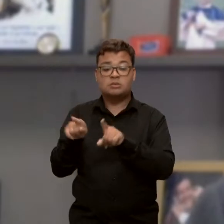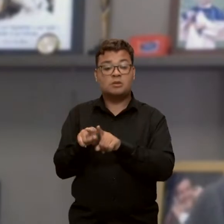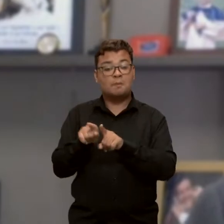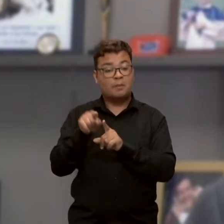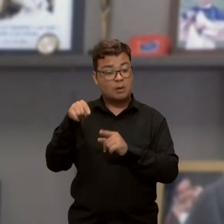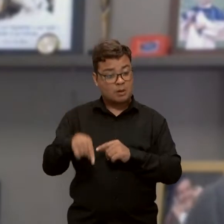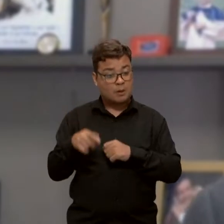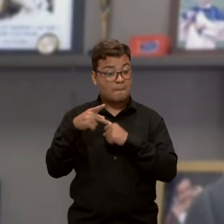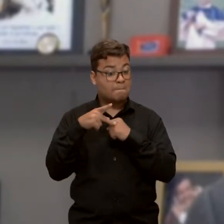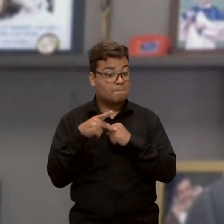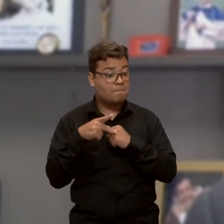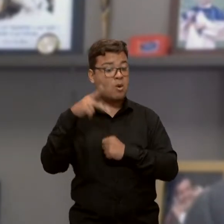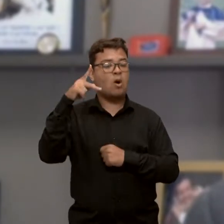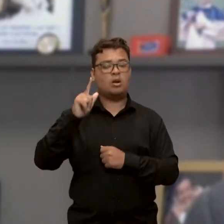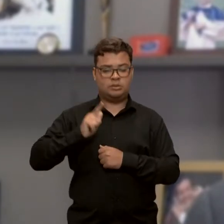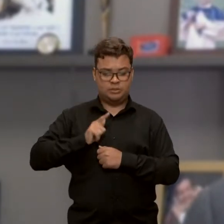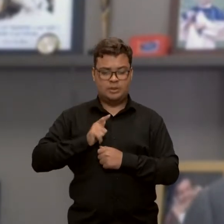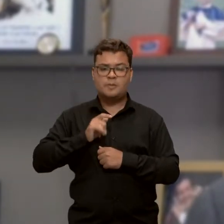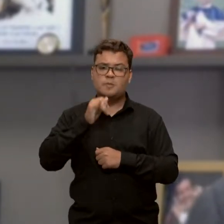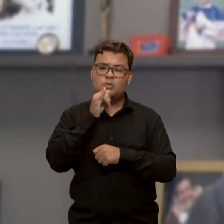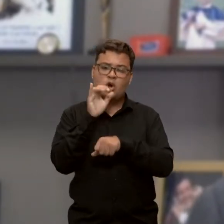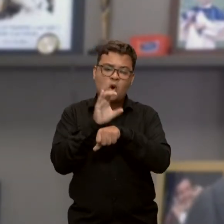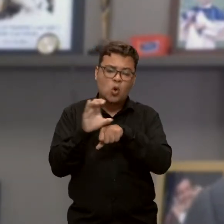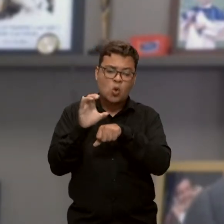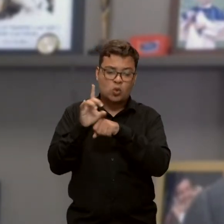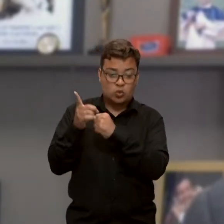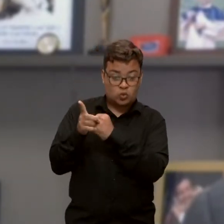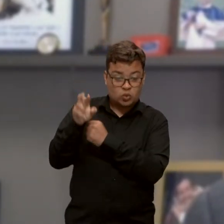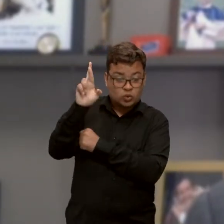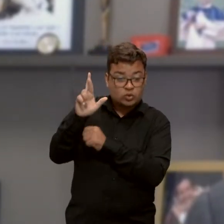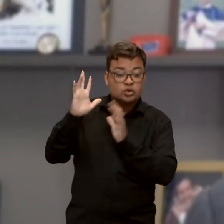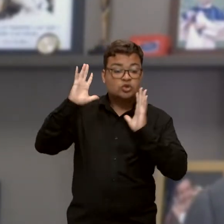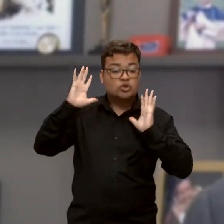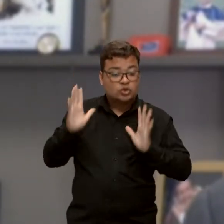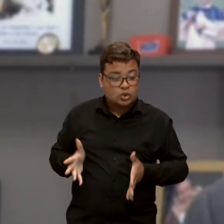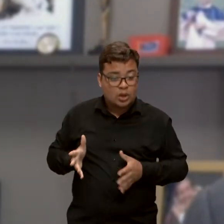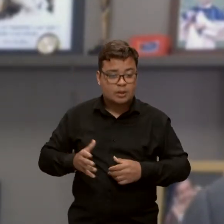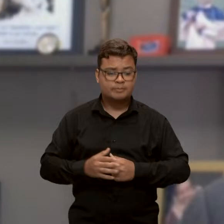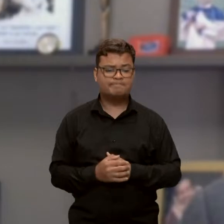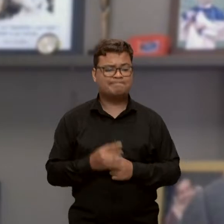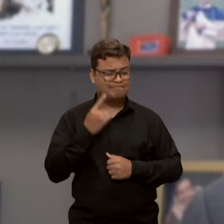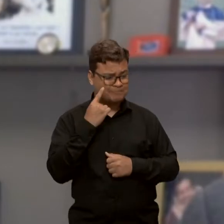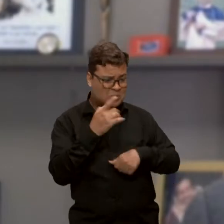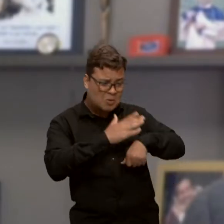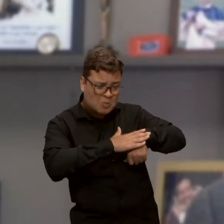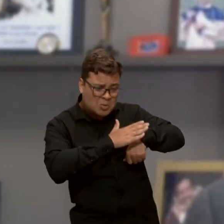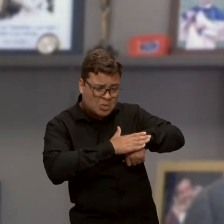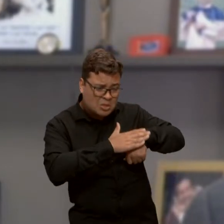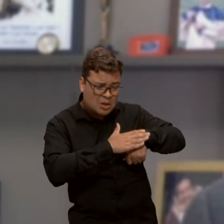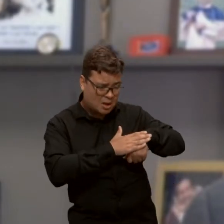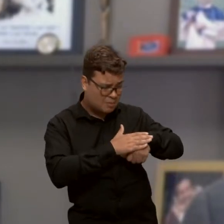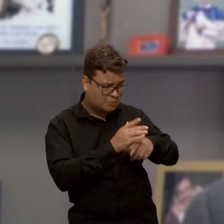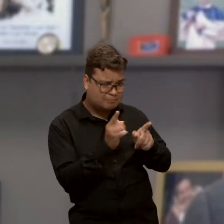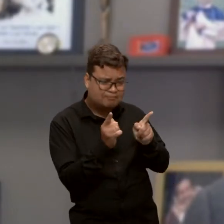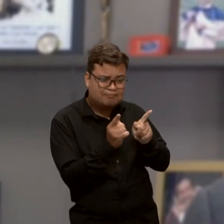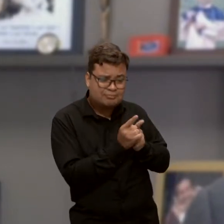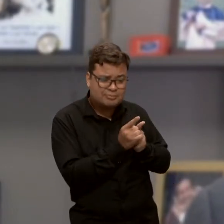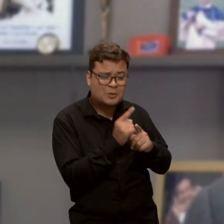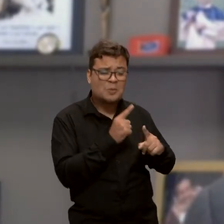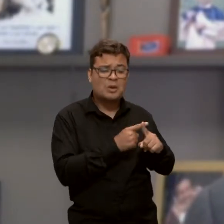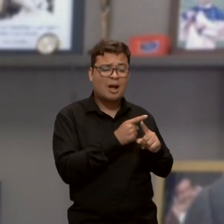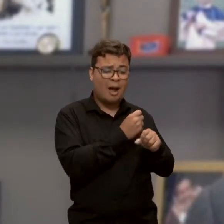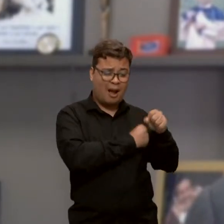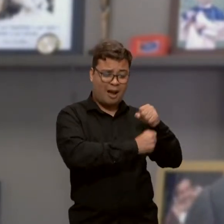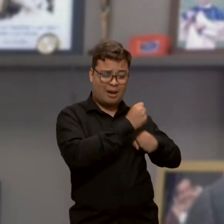aqui, inclusive com curso de doutorado, isso no espaço de tempo extremamente curto. Nós falamos de 2005,